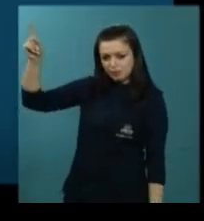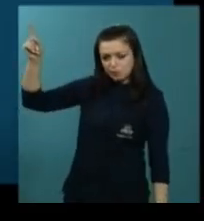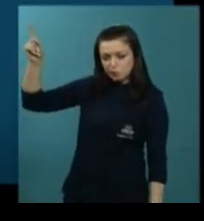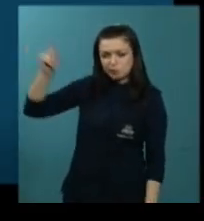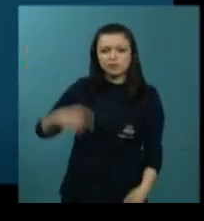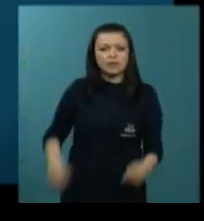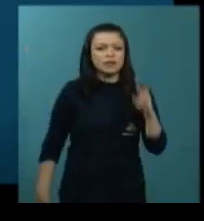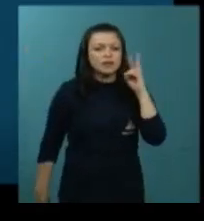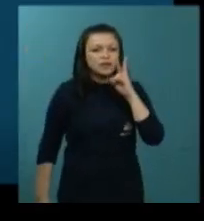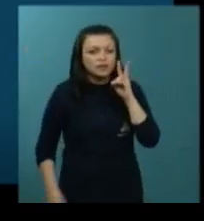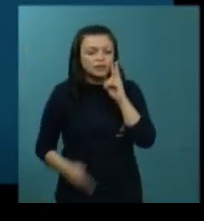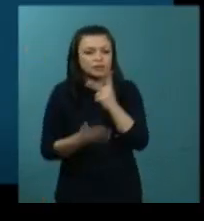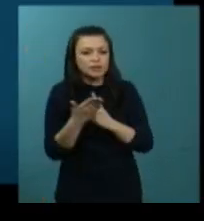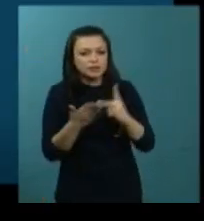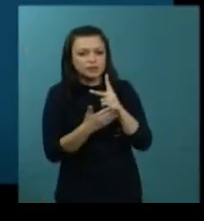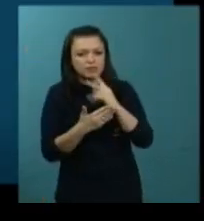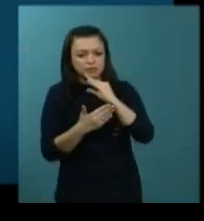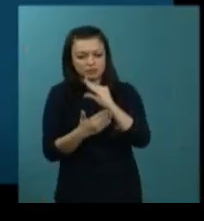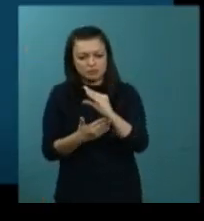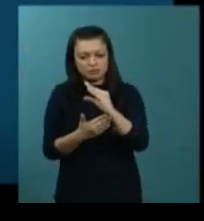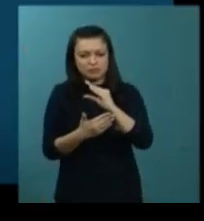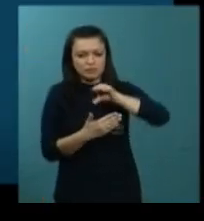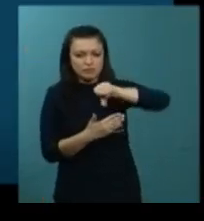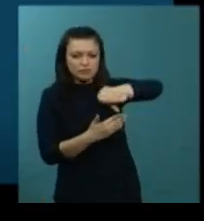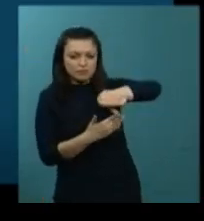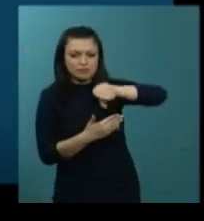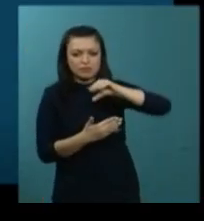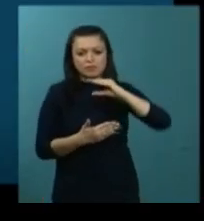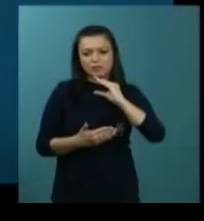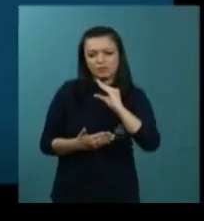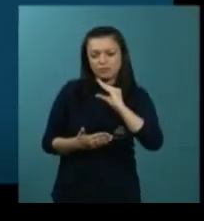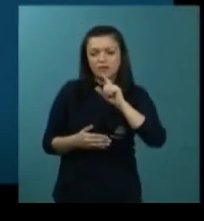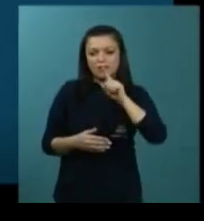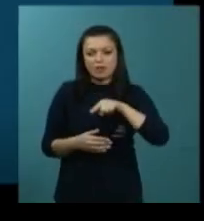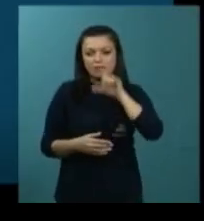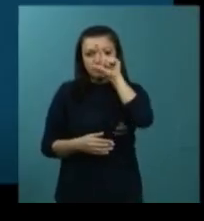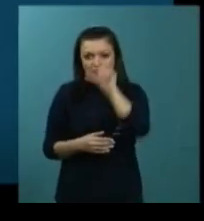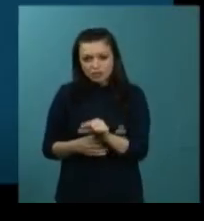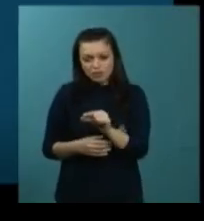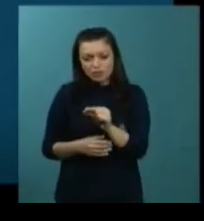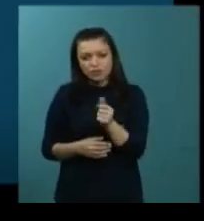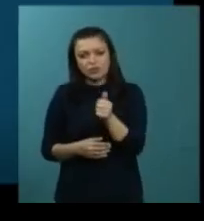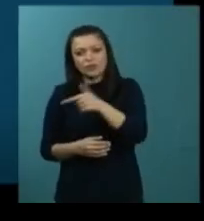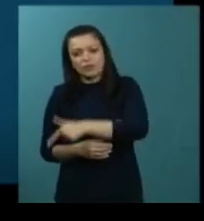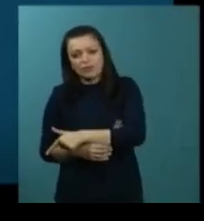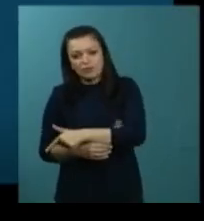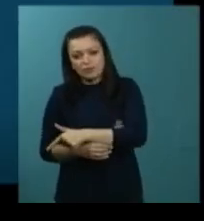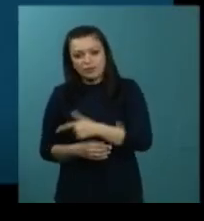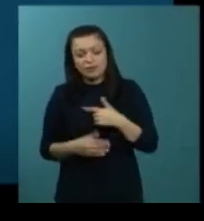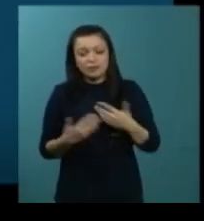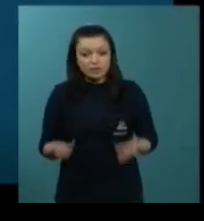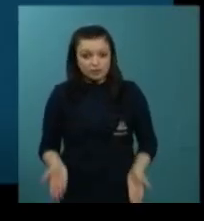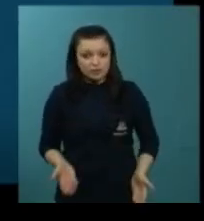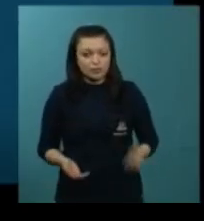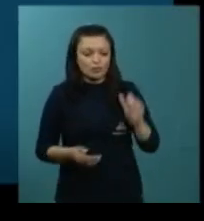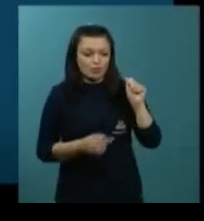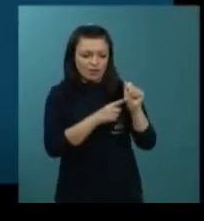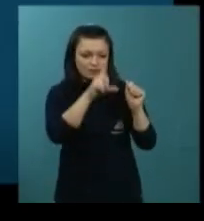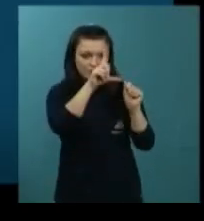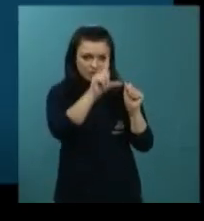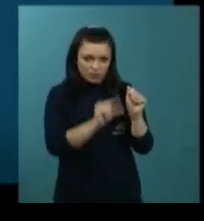Lembram-se que esse sinal significa menor que. Então, o conjunto menor está